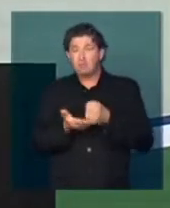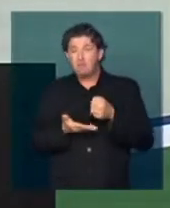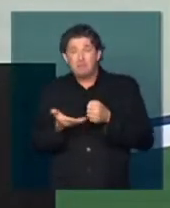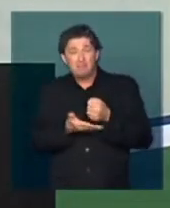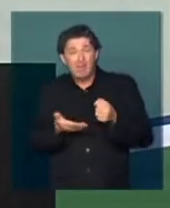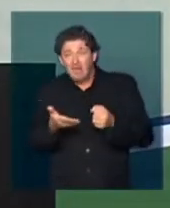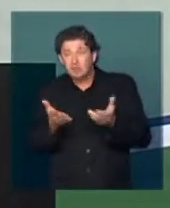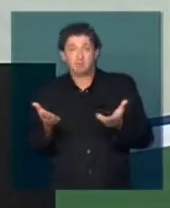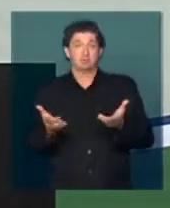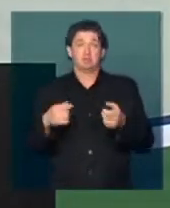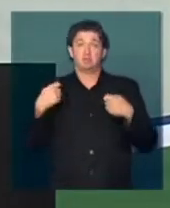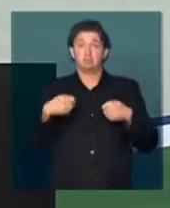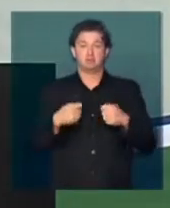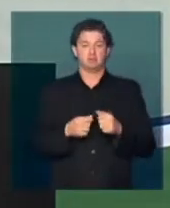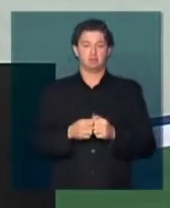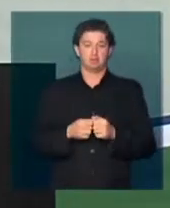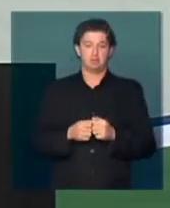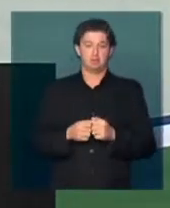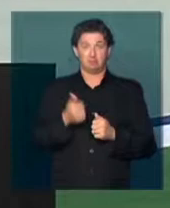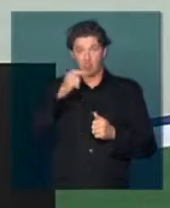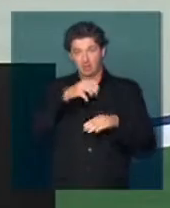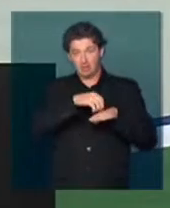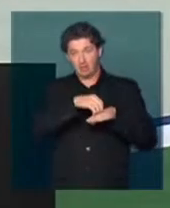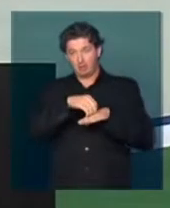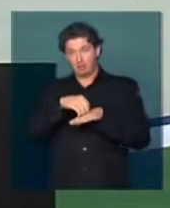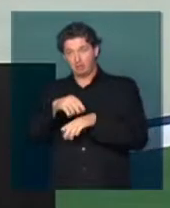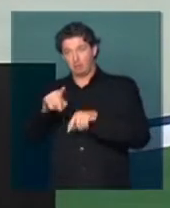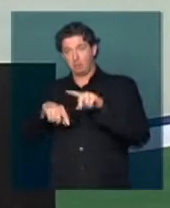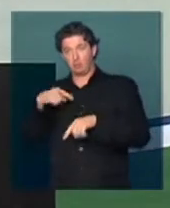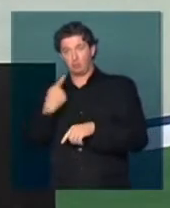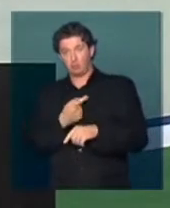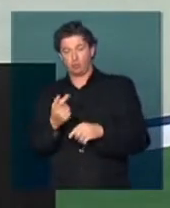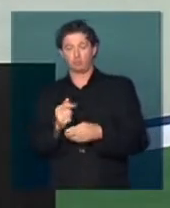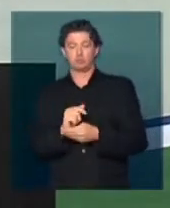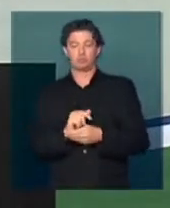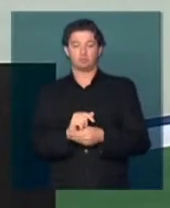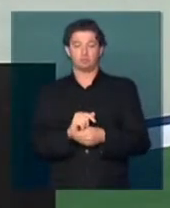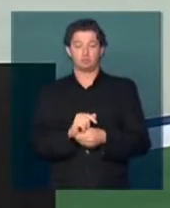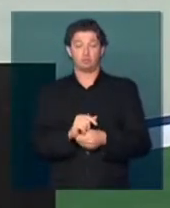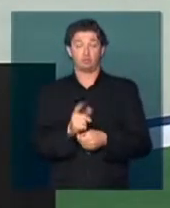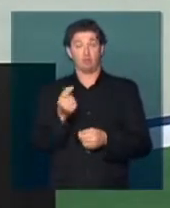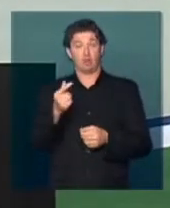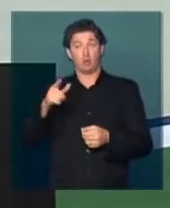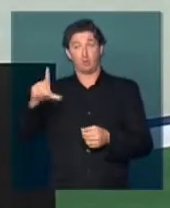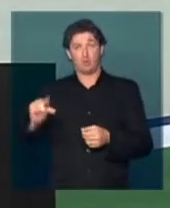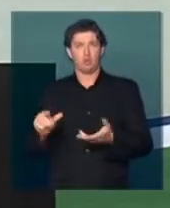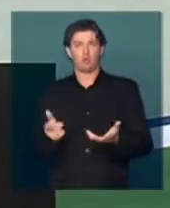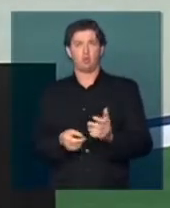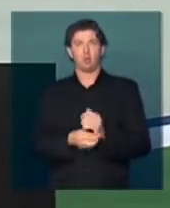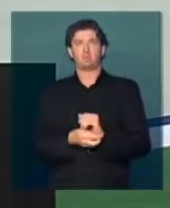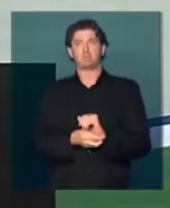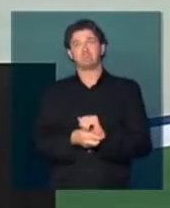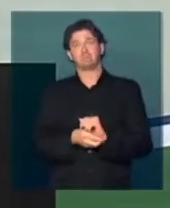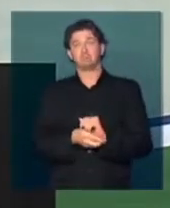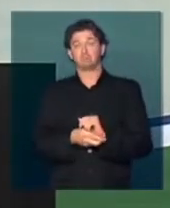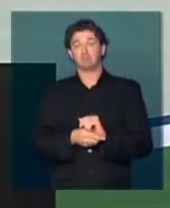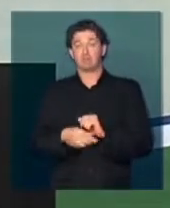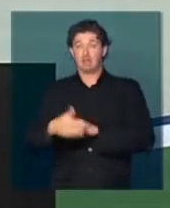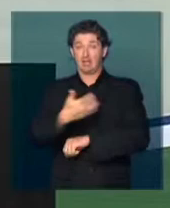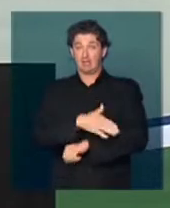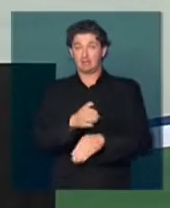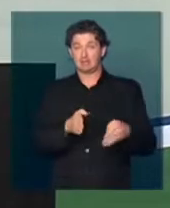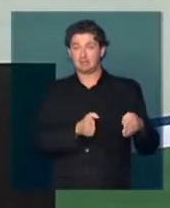no básico que se necessita para poder transportar os nossos produtos, num valor muito menor. E as nossas